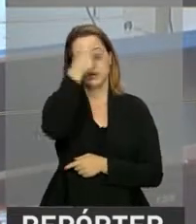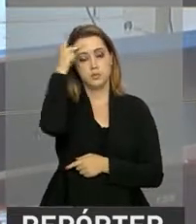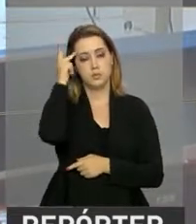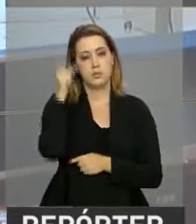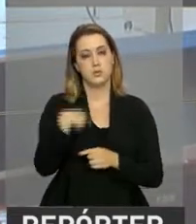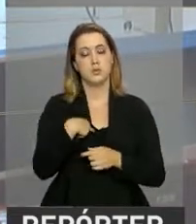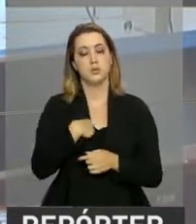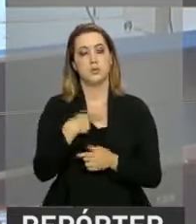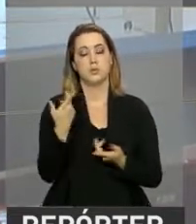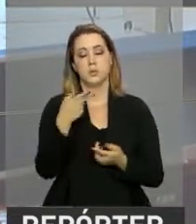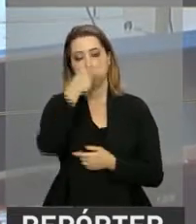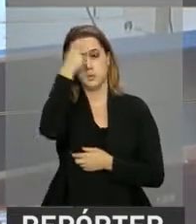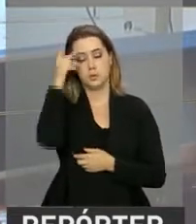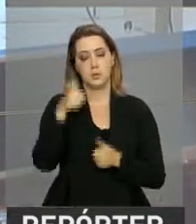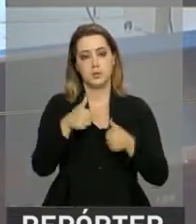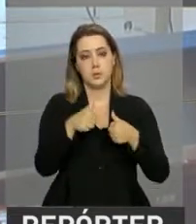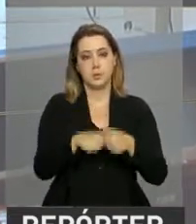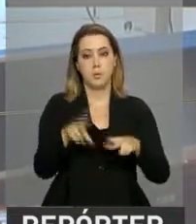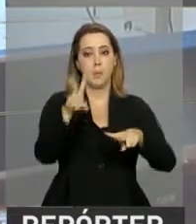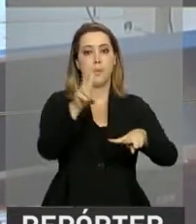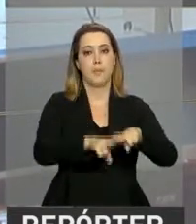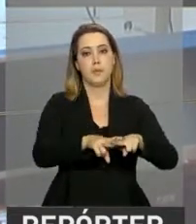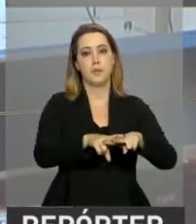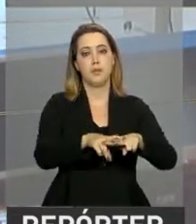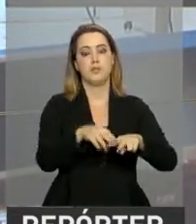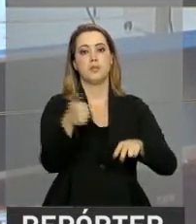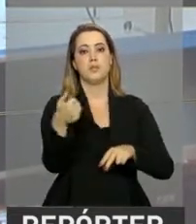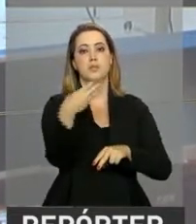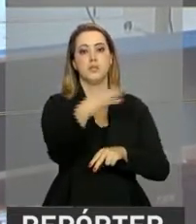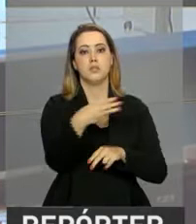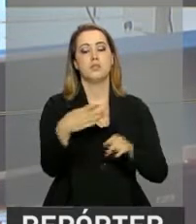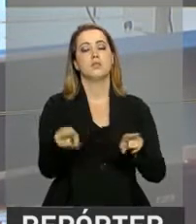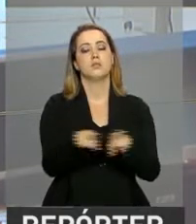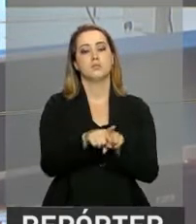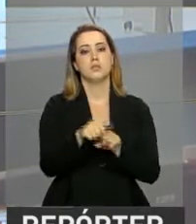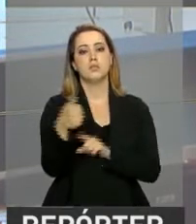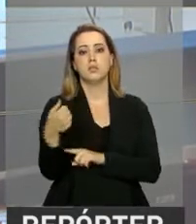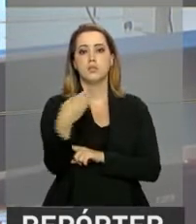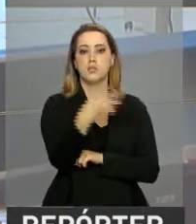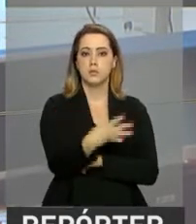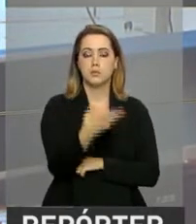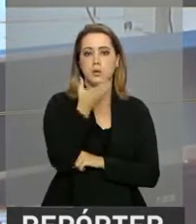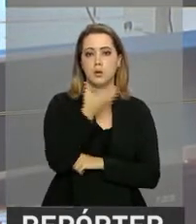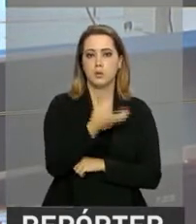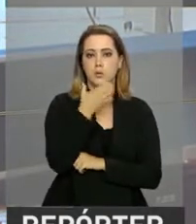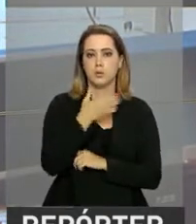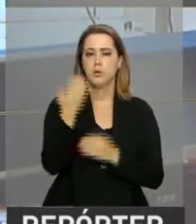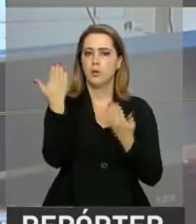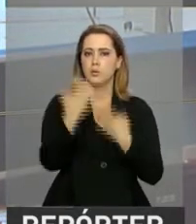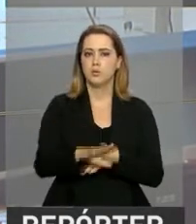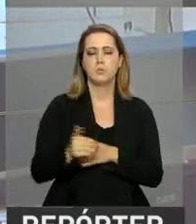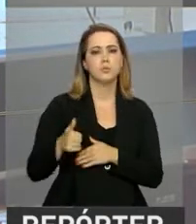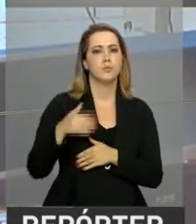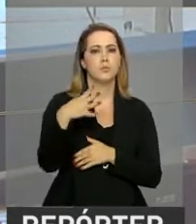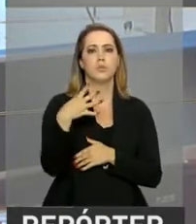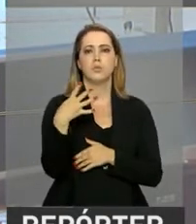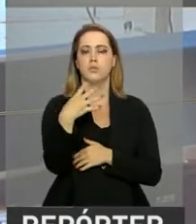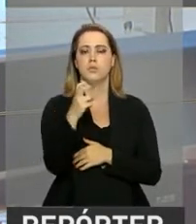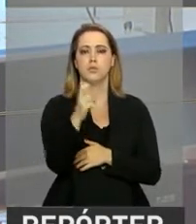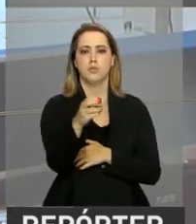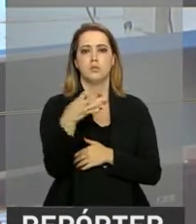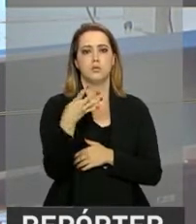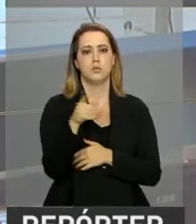pessoas privadas de liberdade e nem será nos dias 13 e 14 de dezembro as provas serão aplicadas para mais de 54 mil